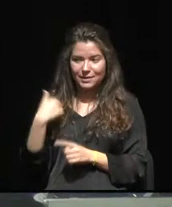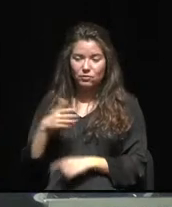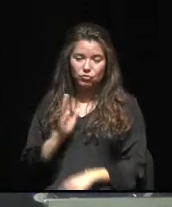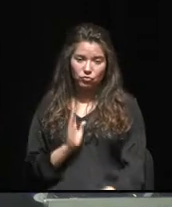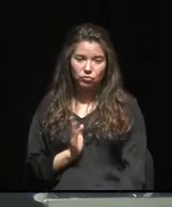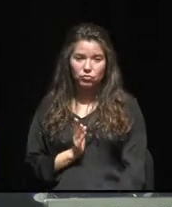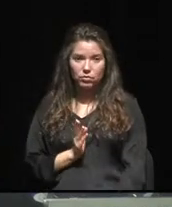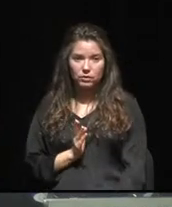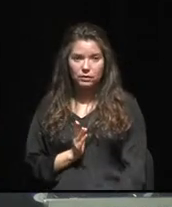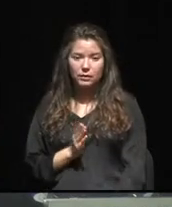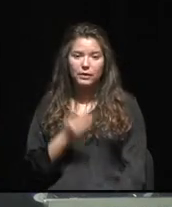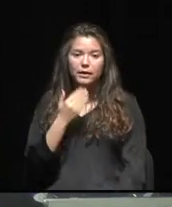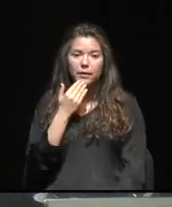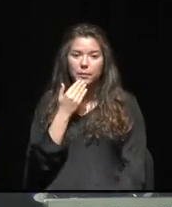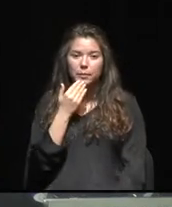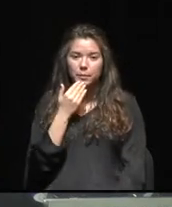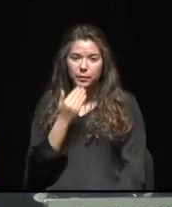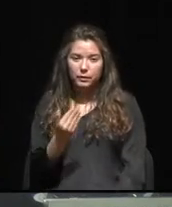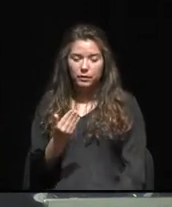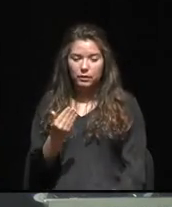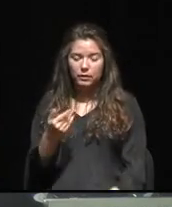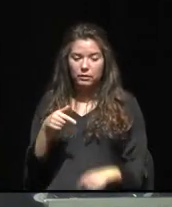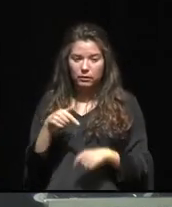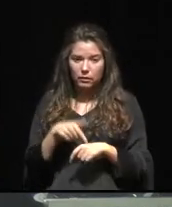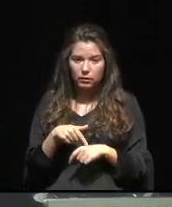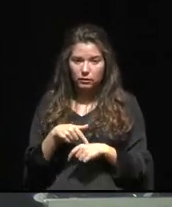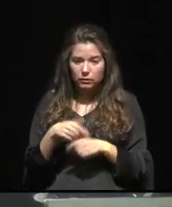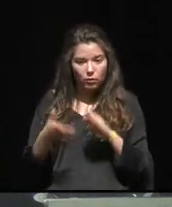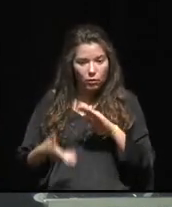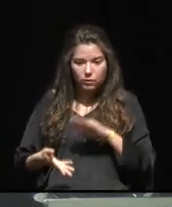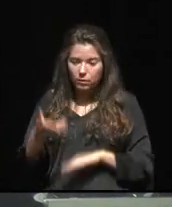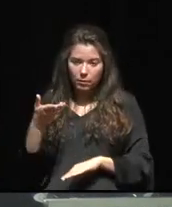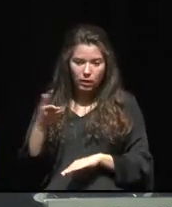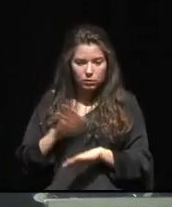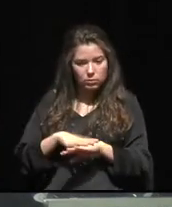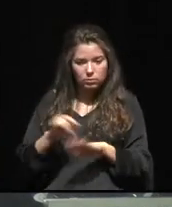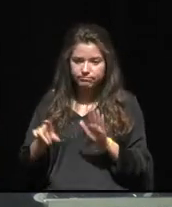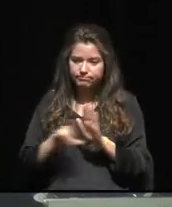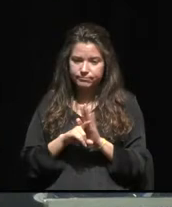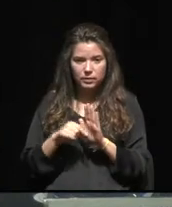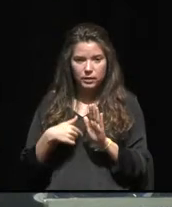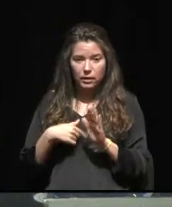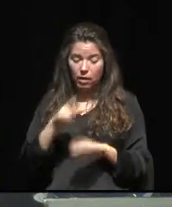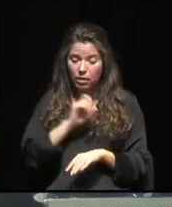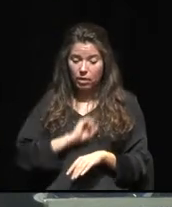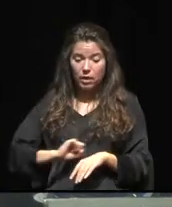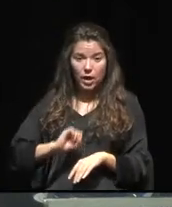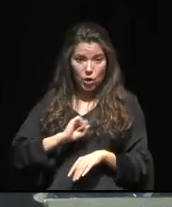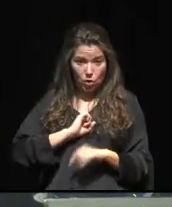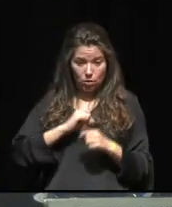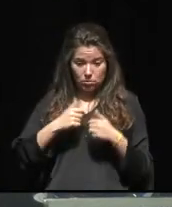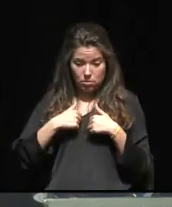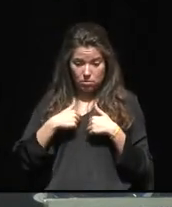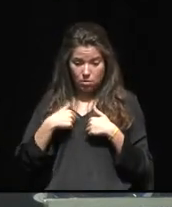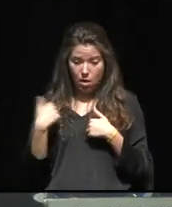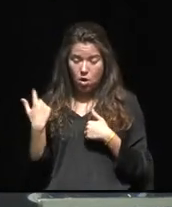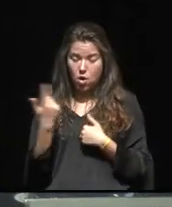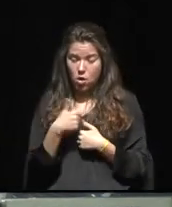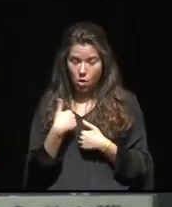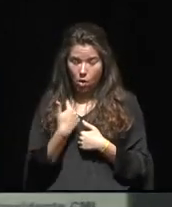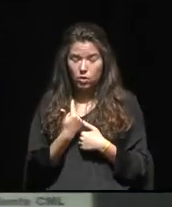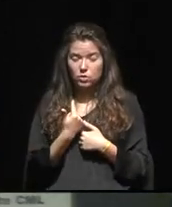passado a pedir que ultrapasse esta solução por via Legislativa como se impunha da nossa parte nós já